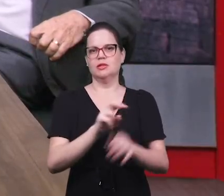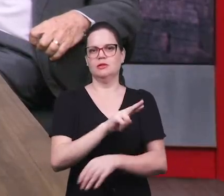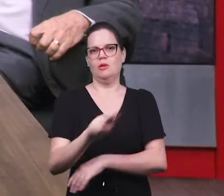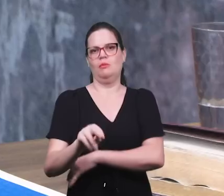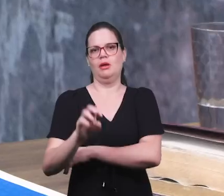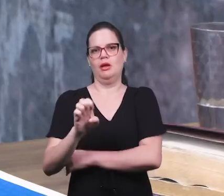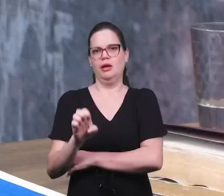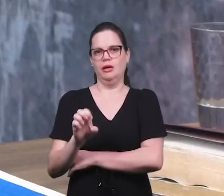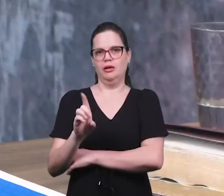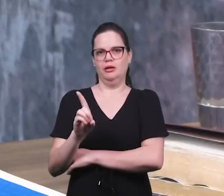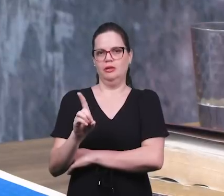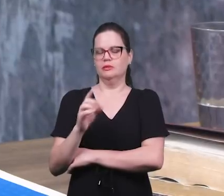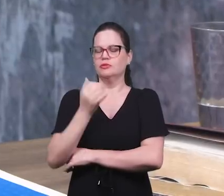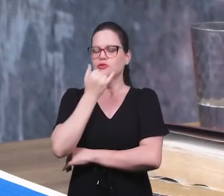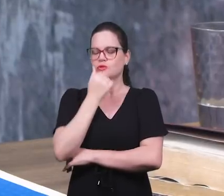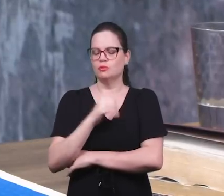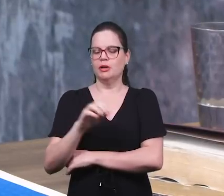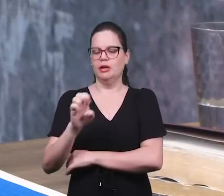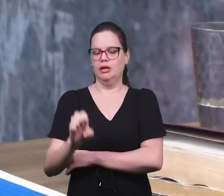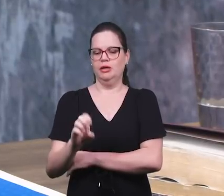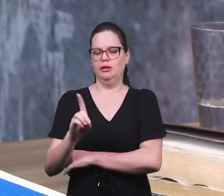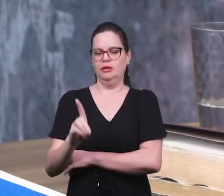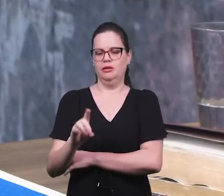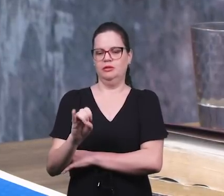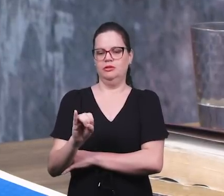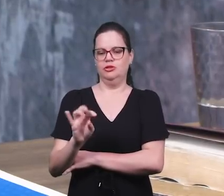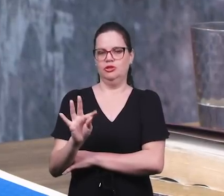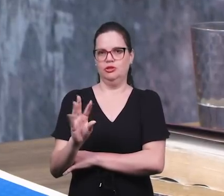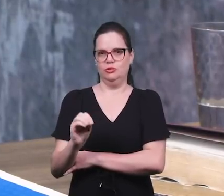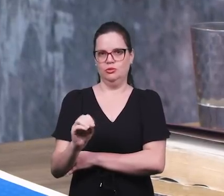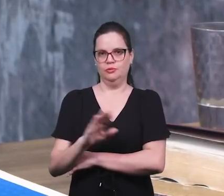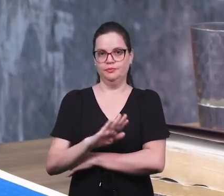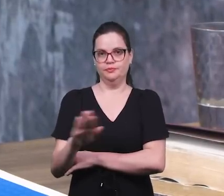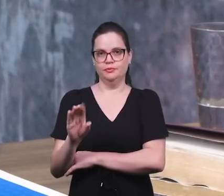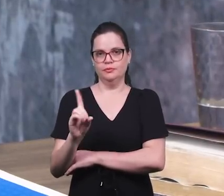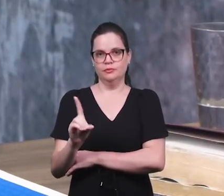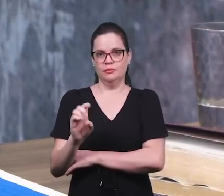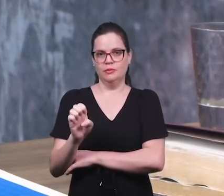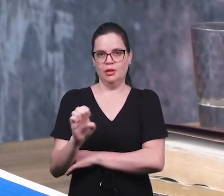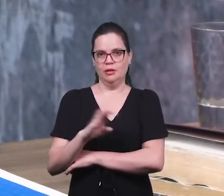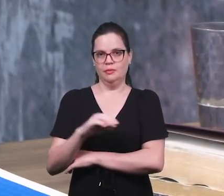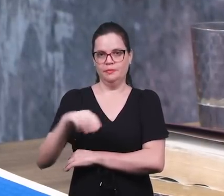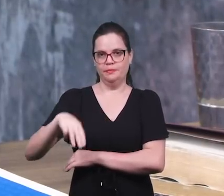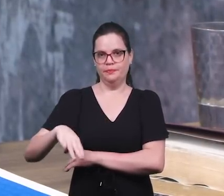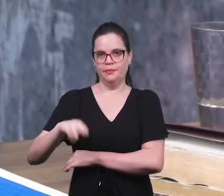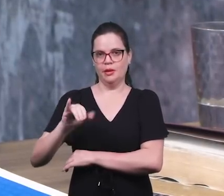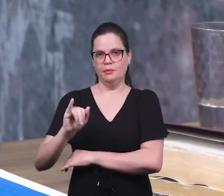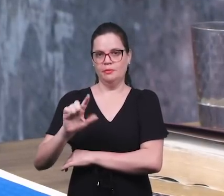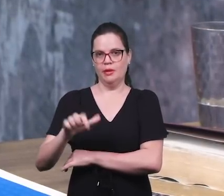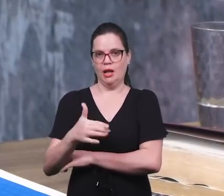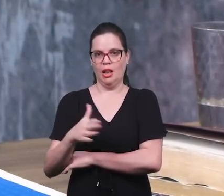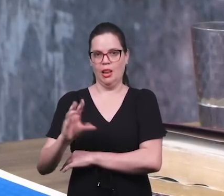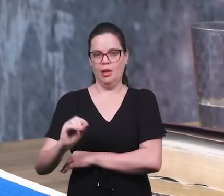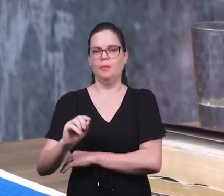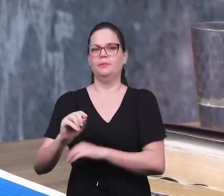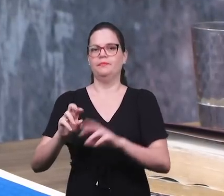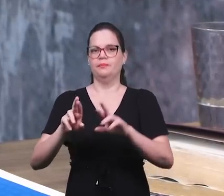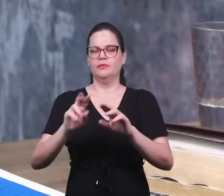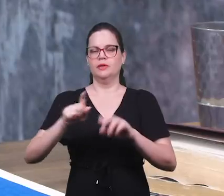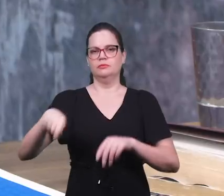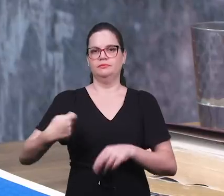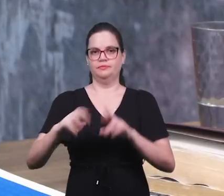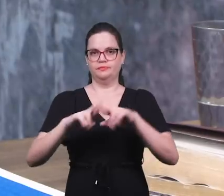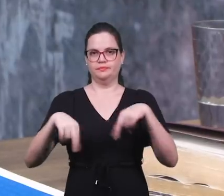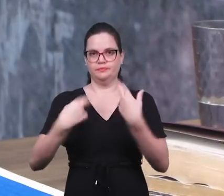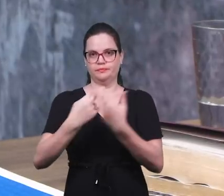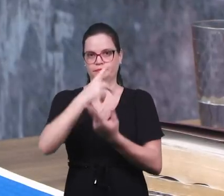bem colocado pelos pastores Luiz Eugênio e Antônio Carlos, ele ainda não institucionalizou a religião cristã como